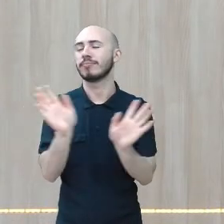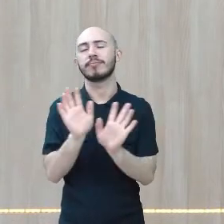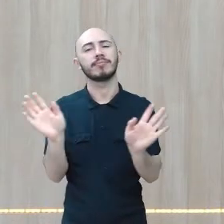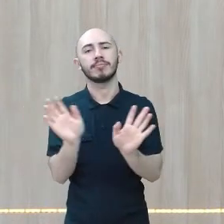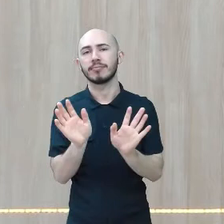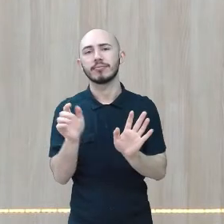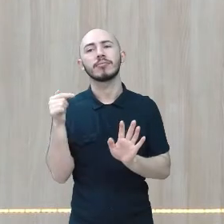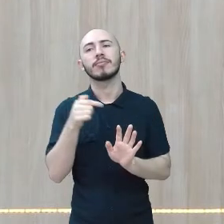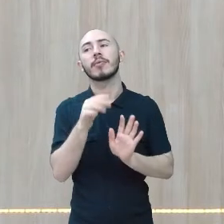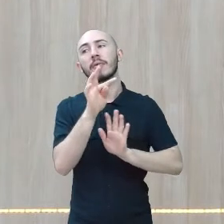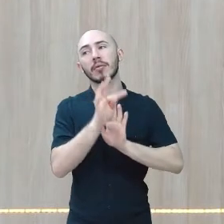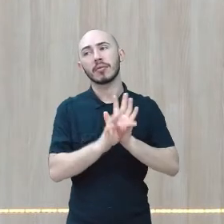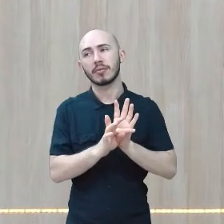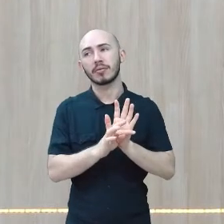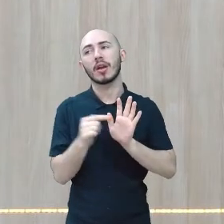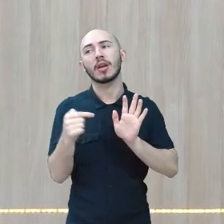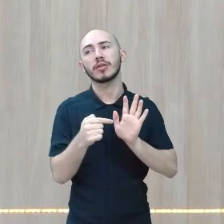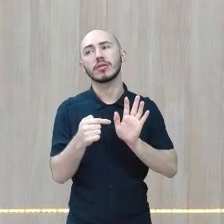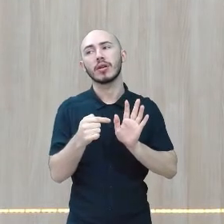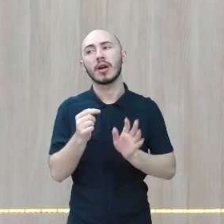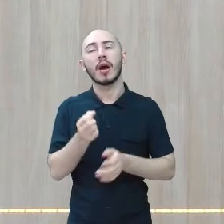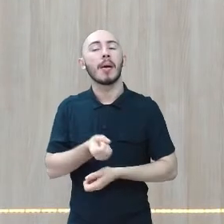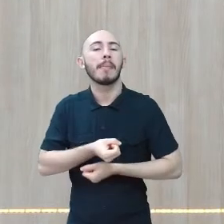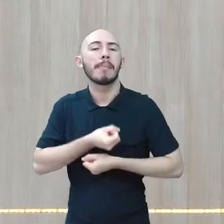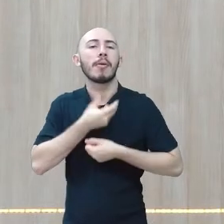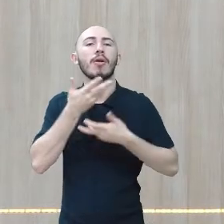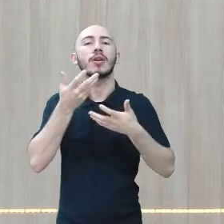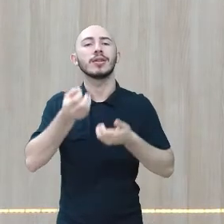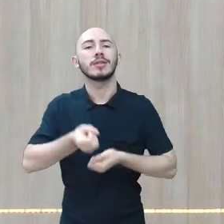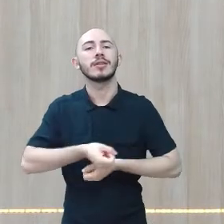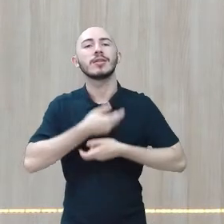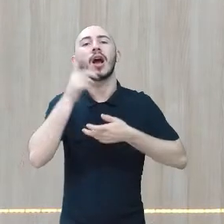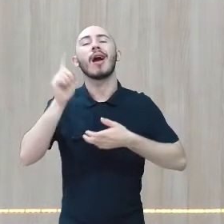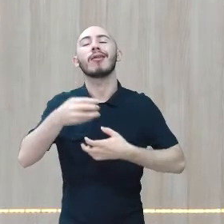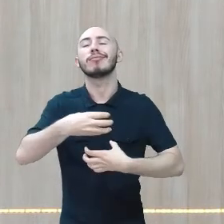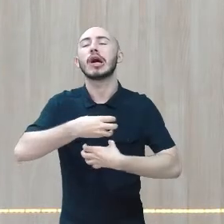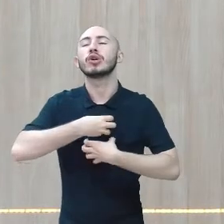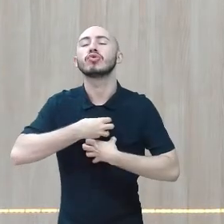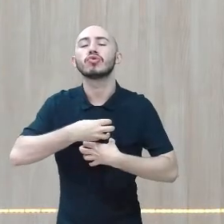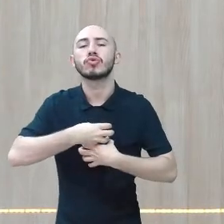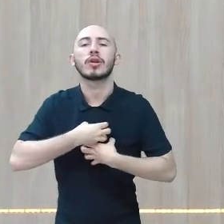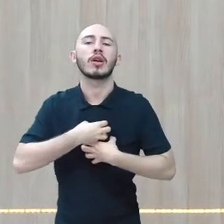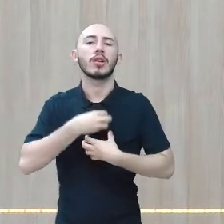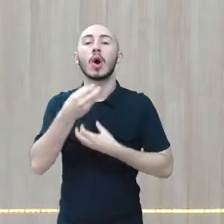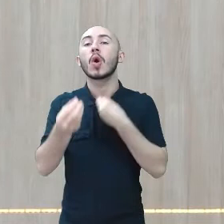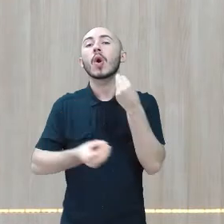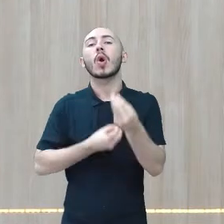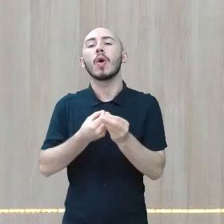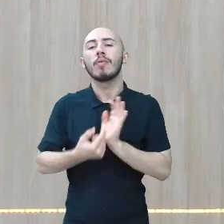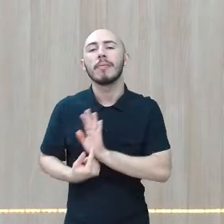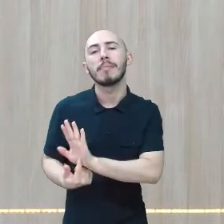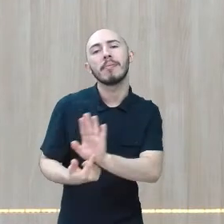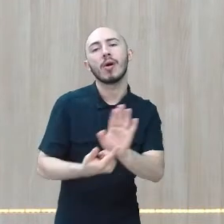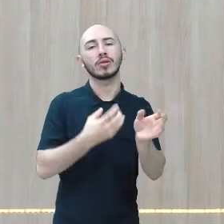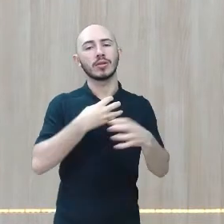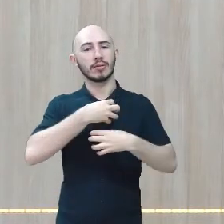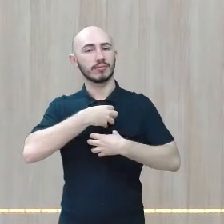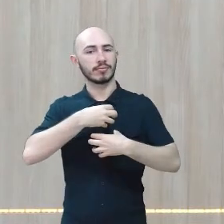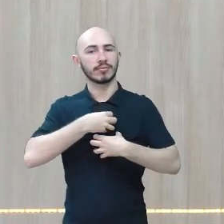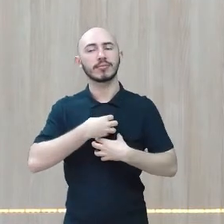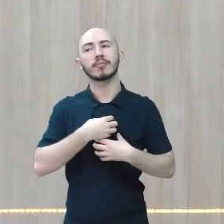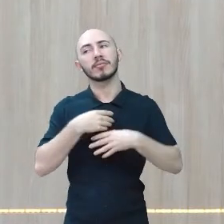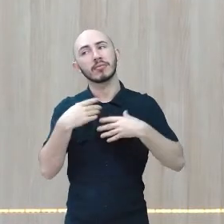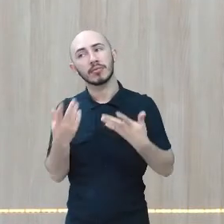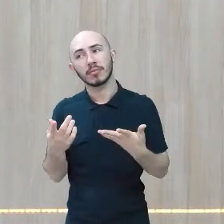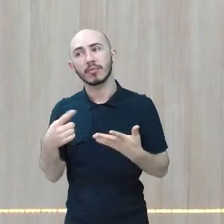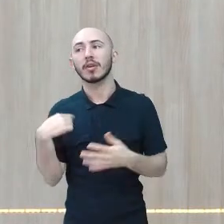certa é poema. A poesia é a forma, a expressividade do texto. Podemos fazer